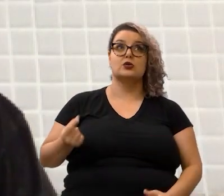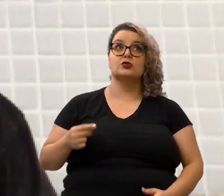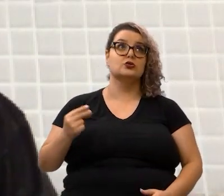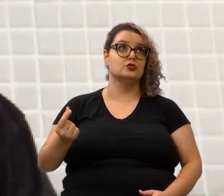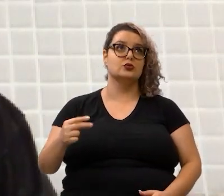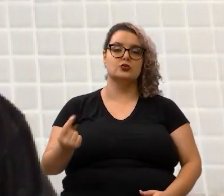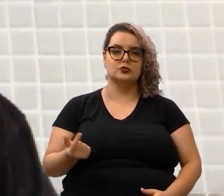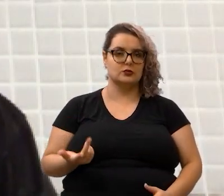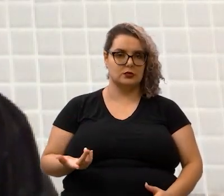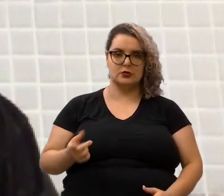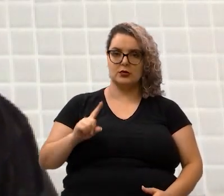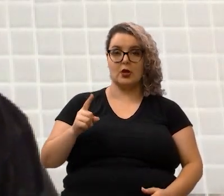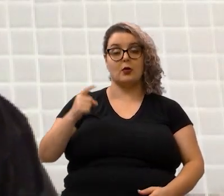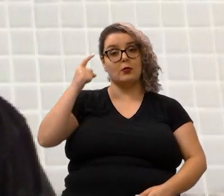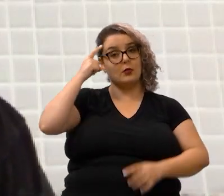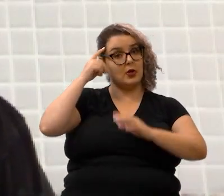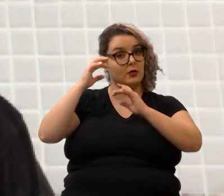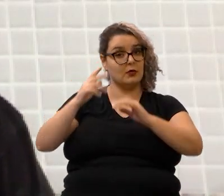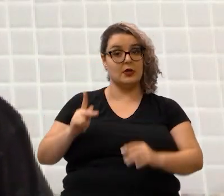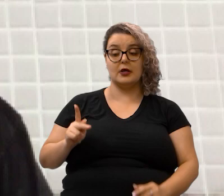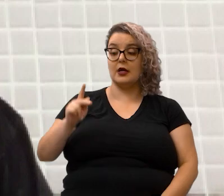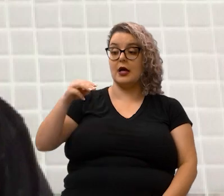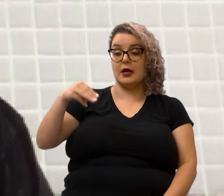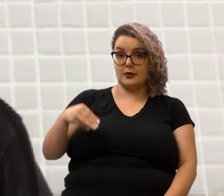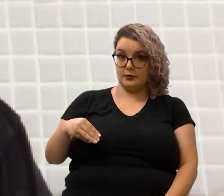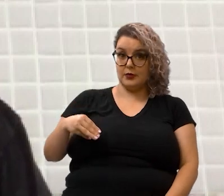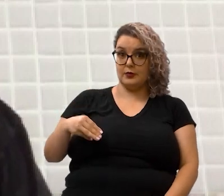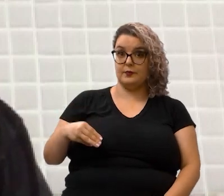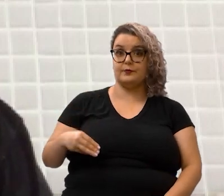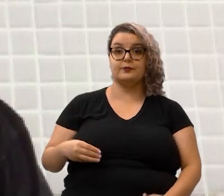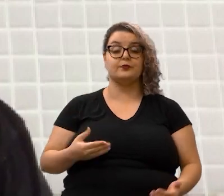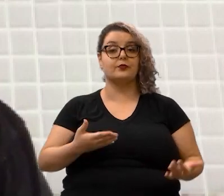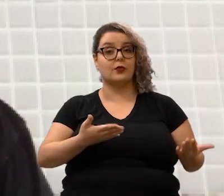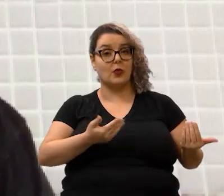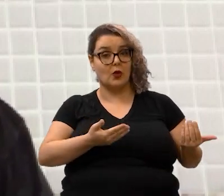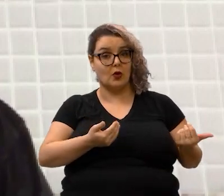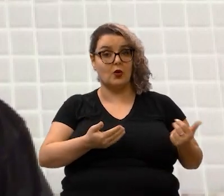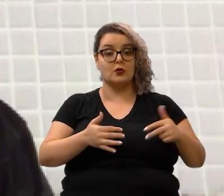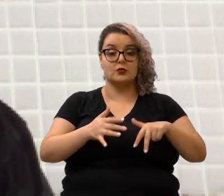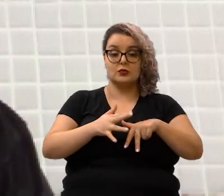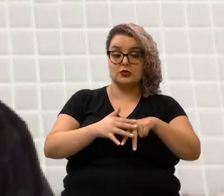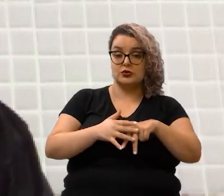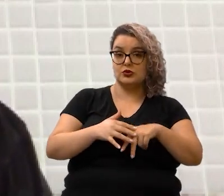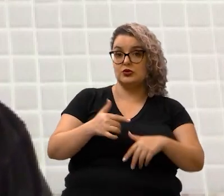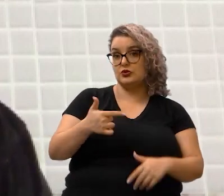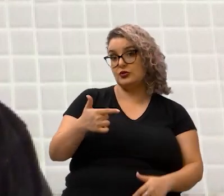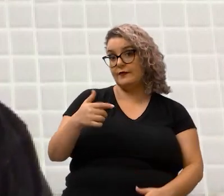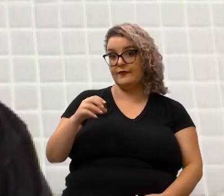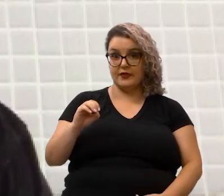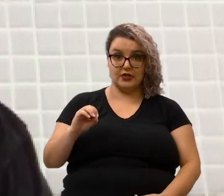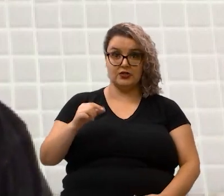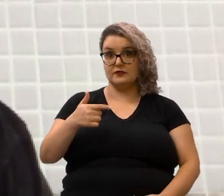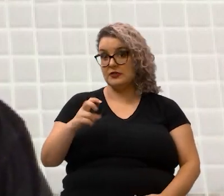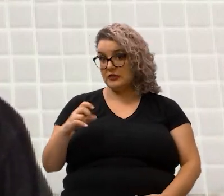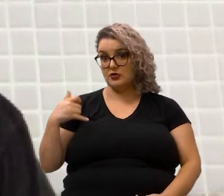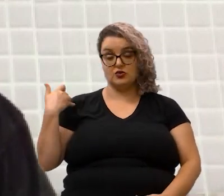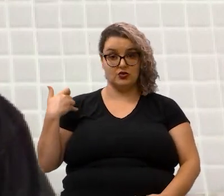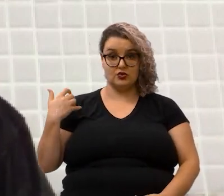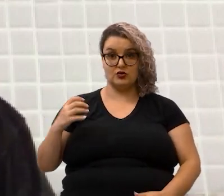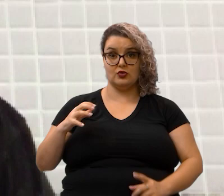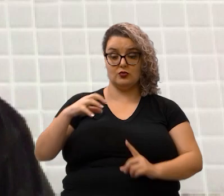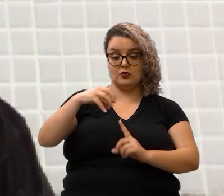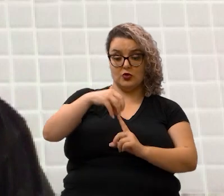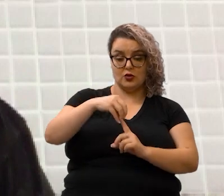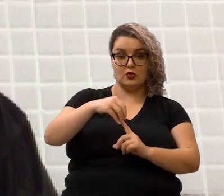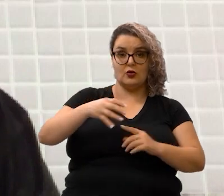sempre. Então, a gente tem que pensar em termos de quilometragem. Um paciente de 20 anos, 25 anos, que vai colocar uma prótese de quadril,